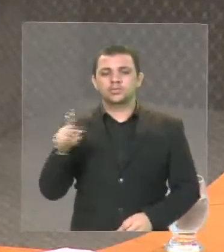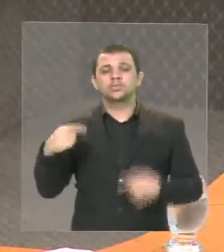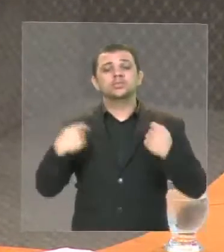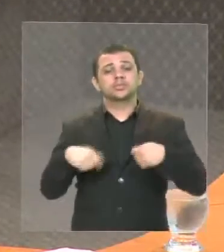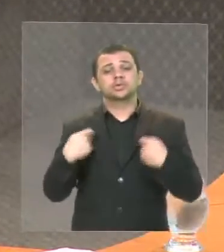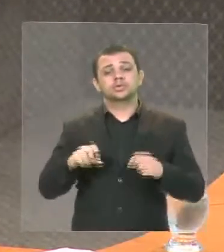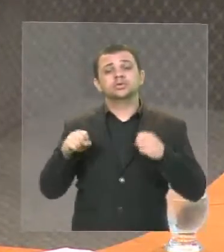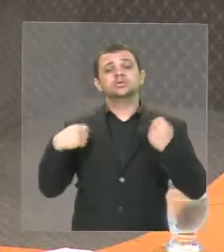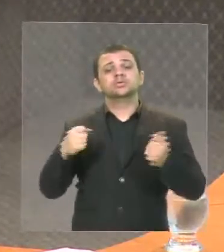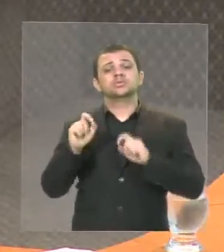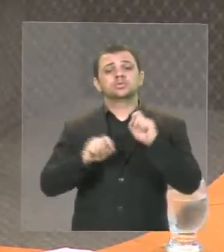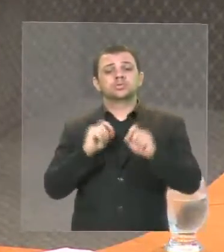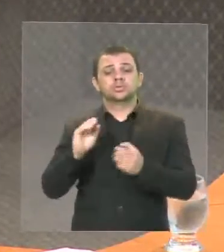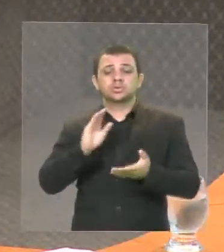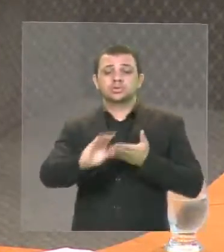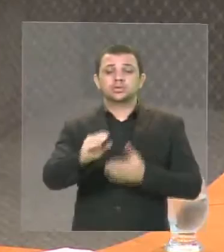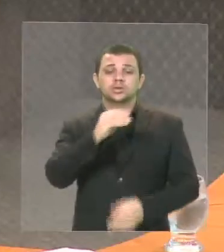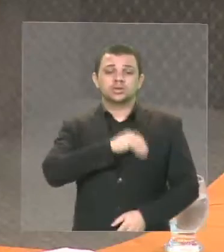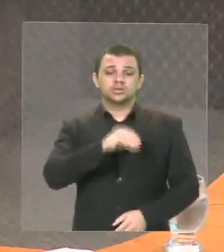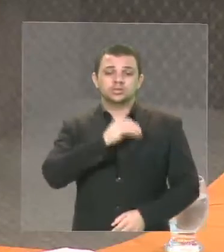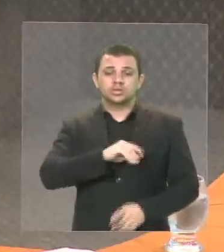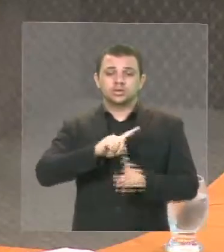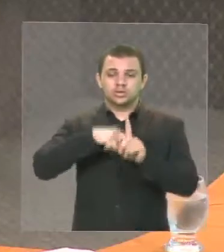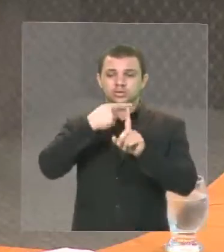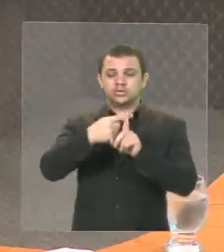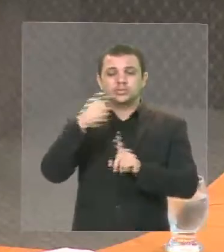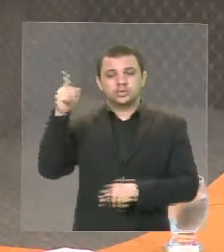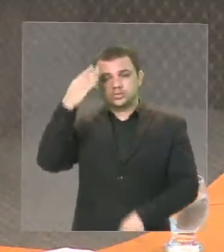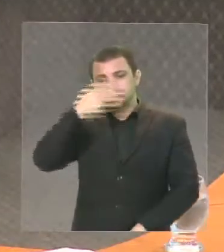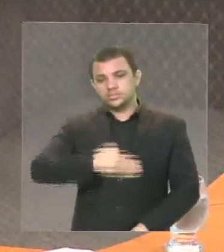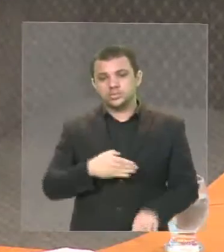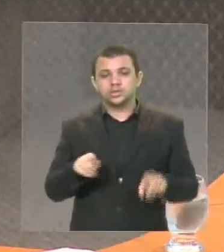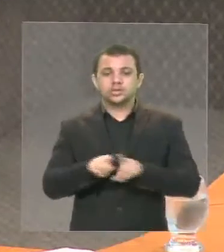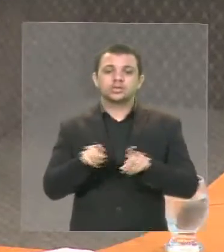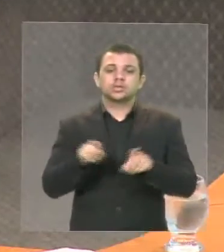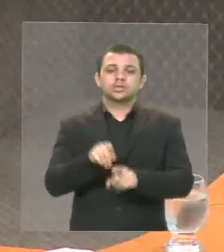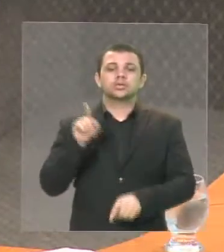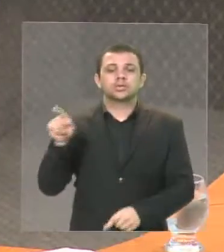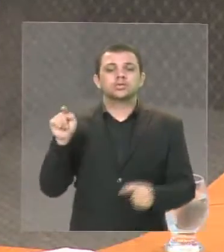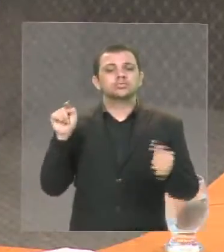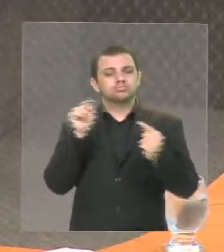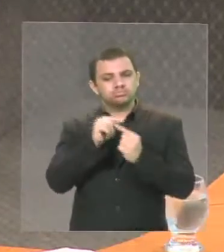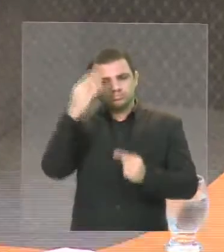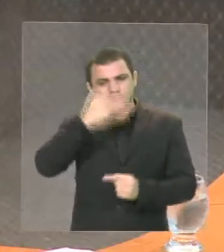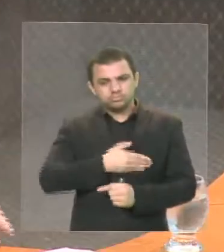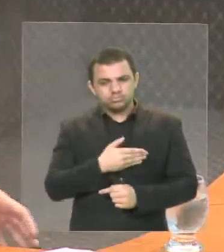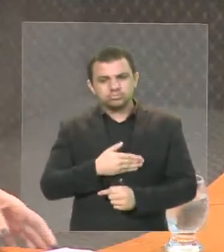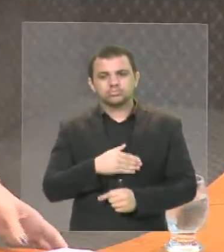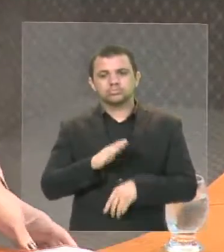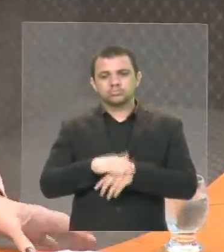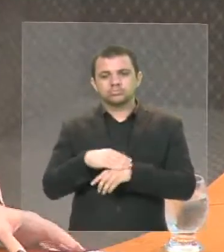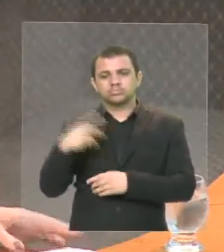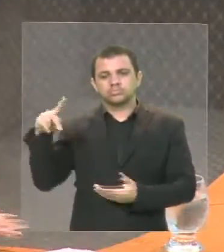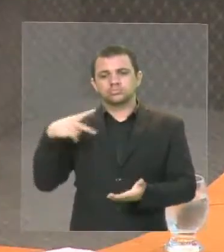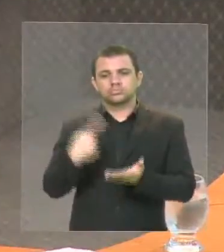dar o aumento que ele prometeu aos professores. Ele tem que procurar cumprir e honrar os seus